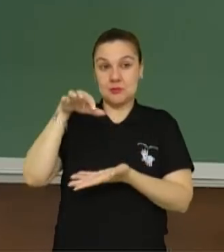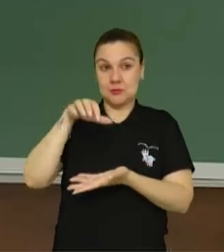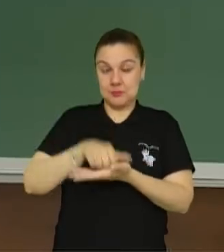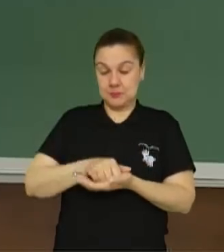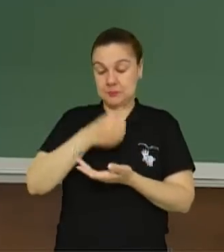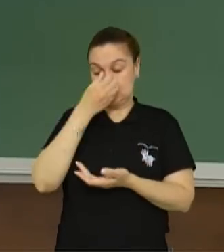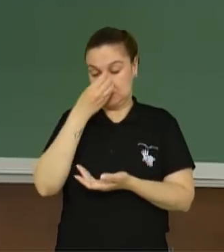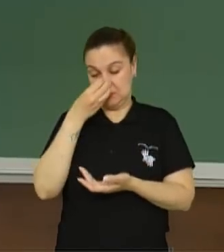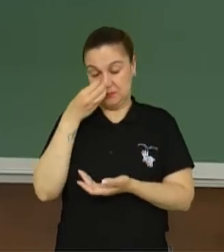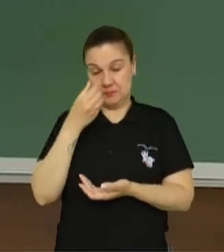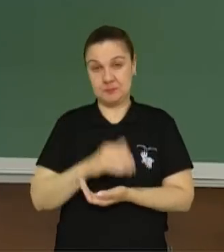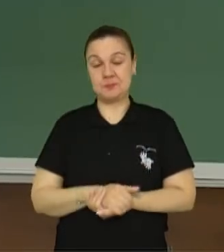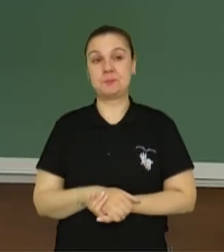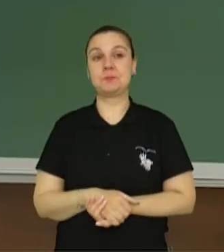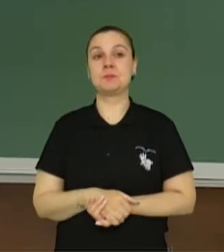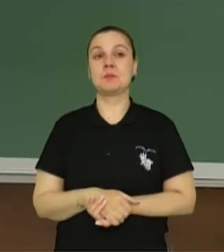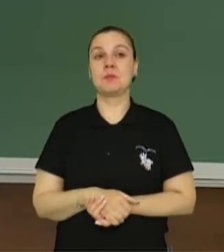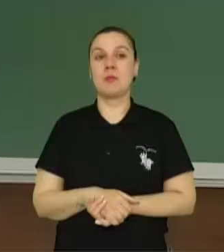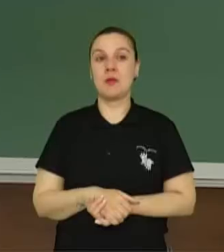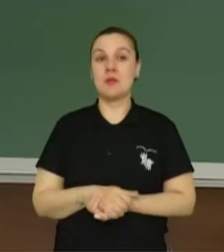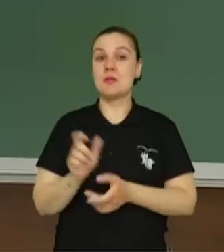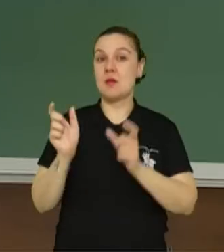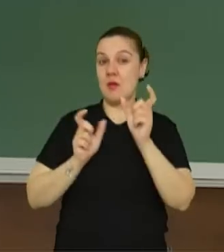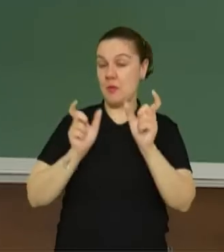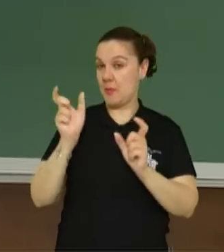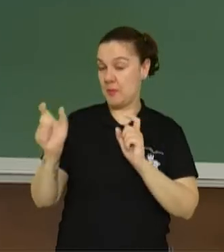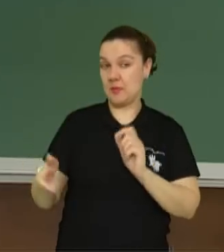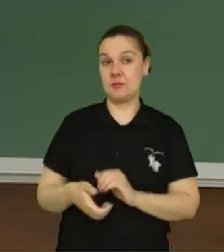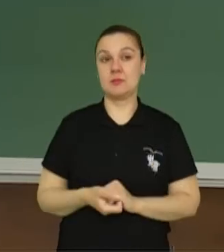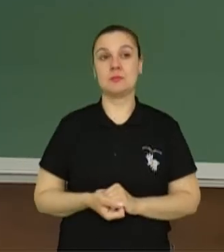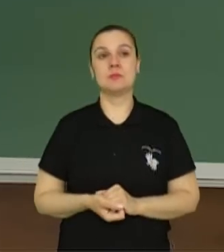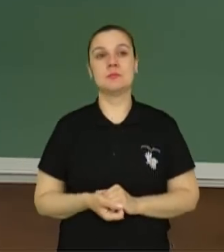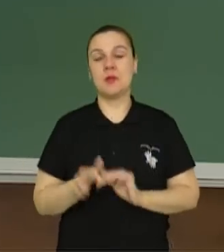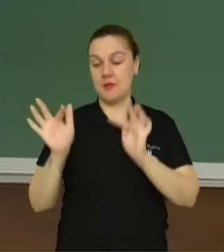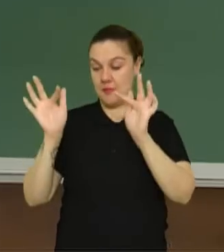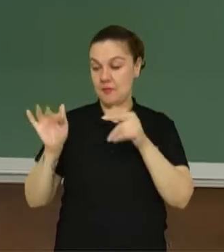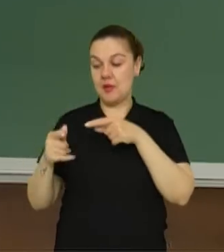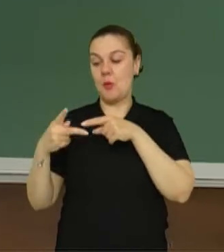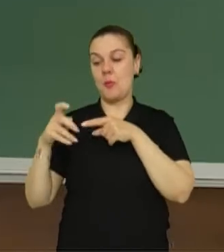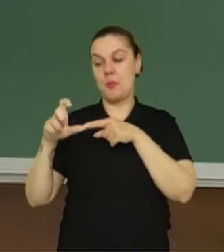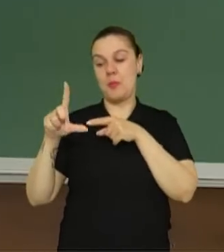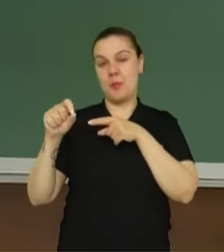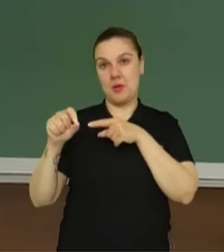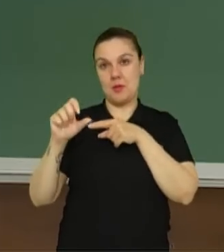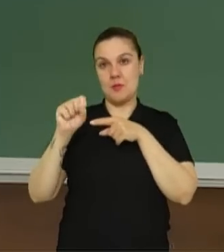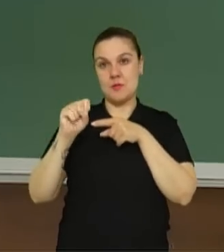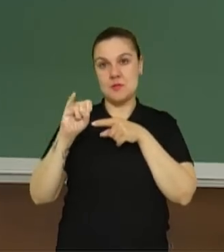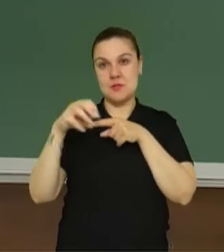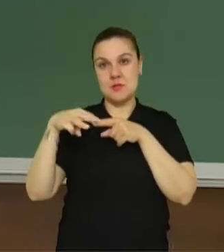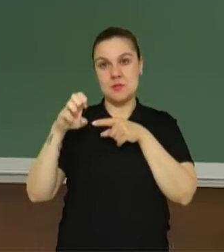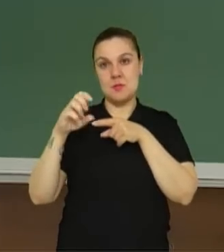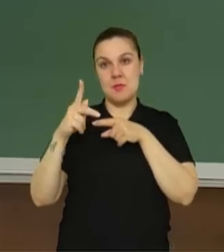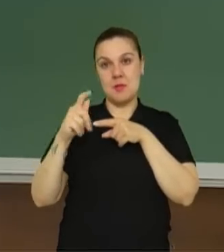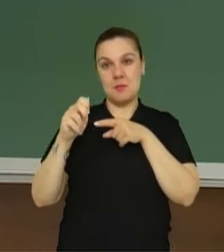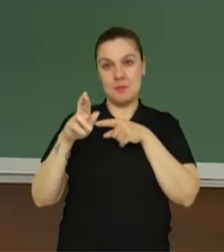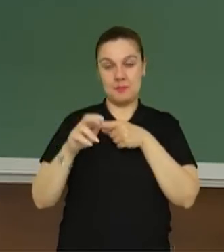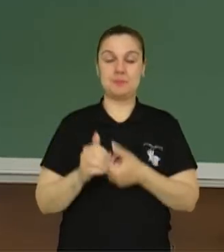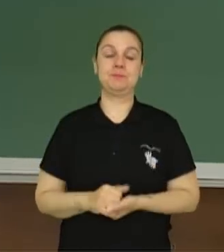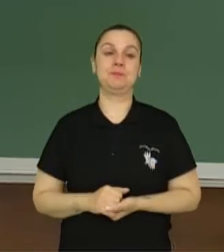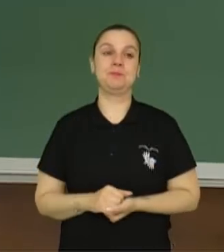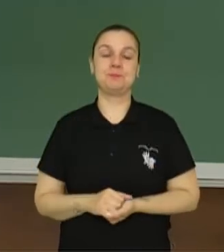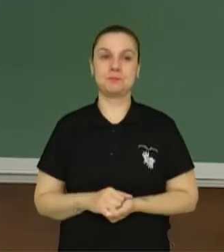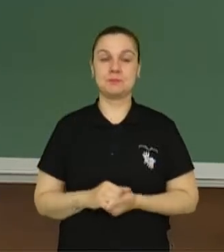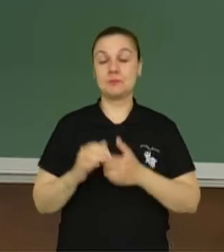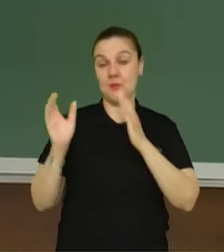registrado, tá? E as palavras, né, finais aqui pelo CIMEPAR. Registrado por quem? Pelo